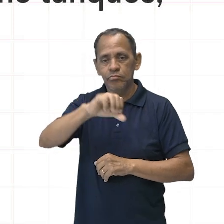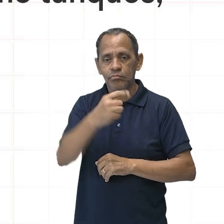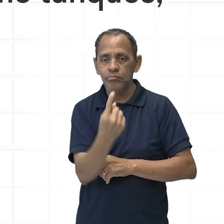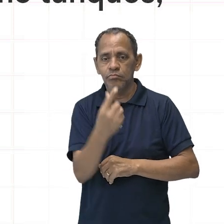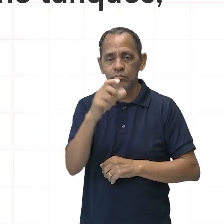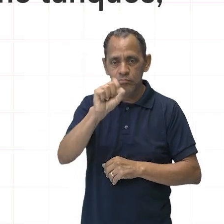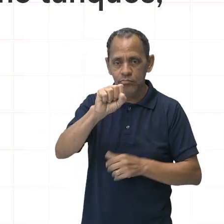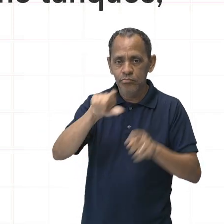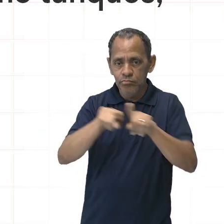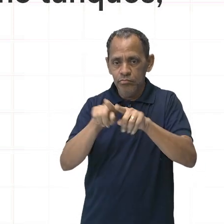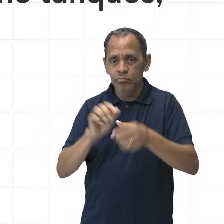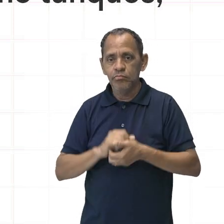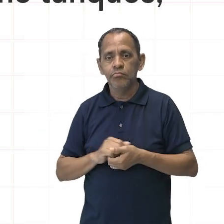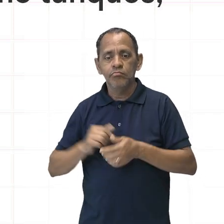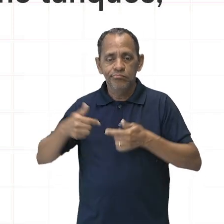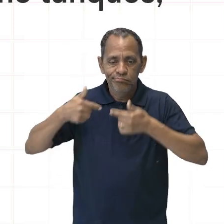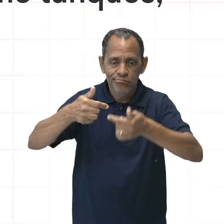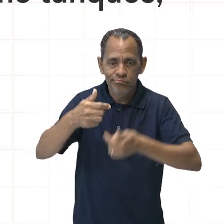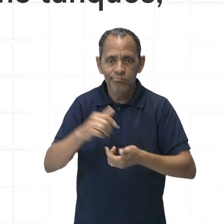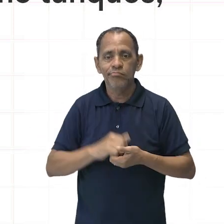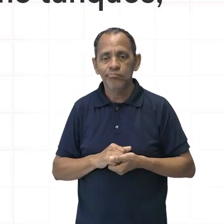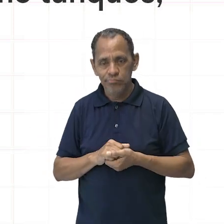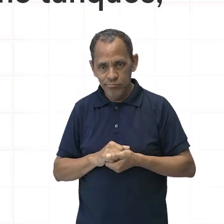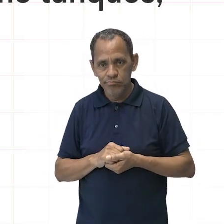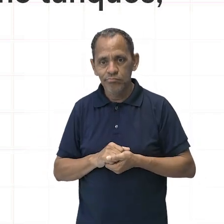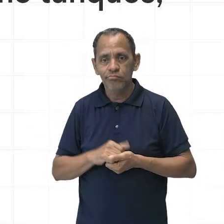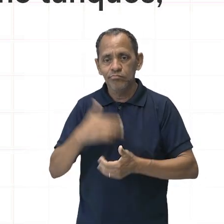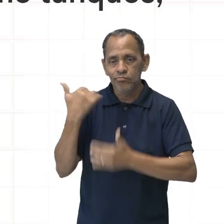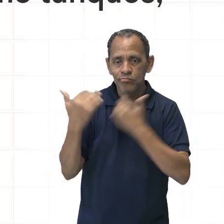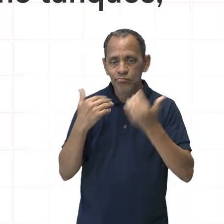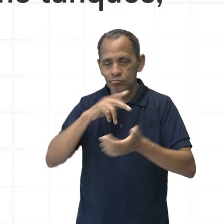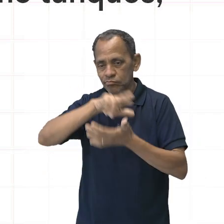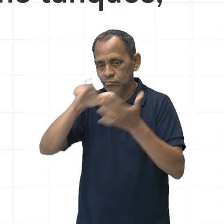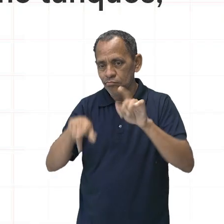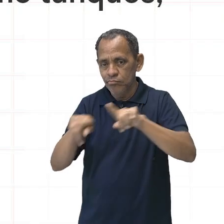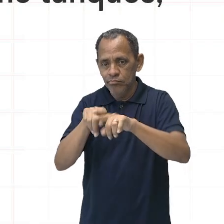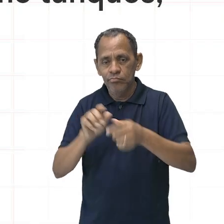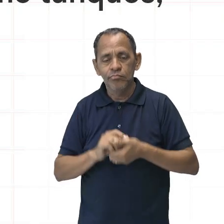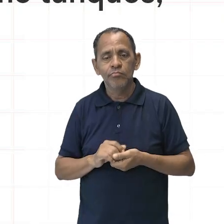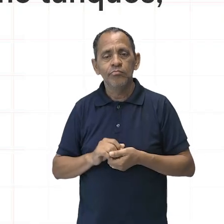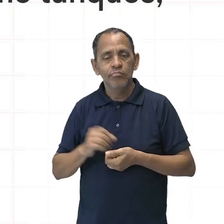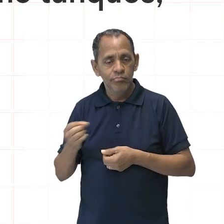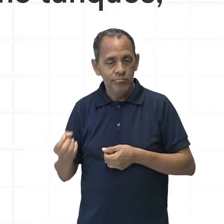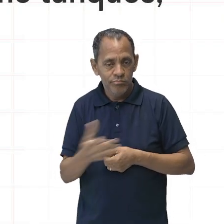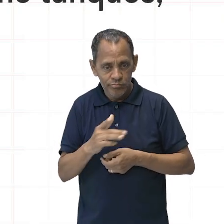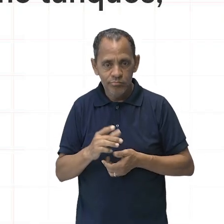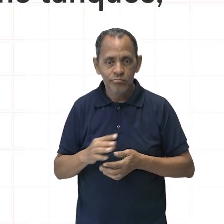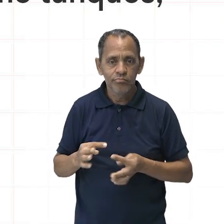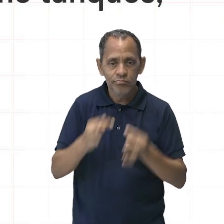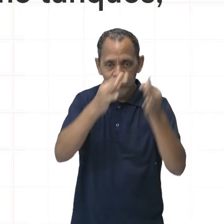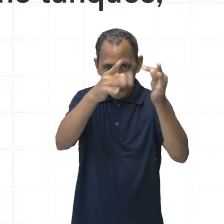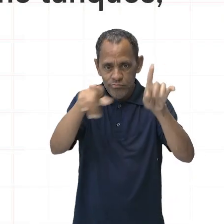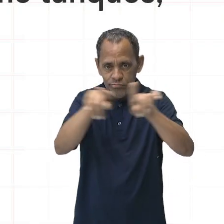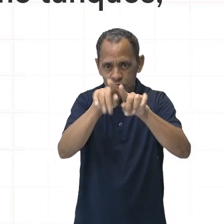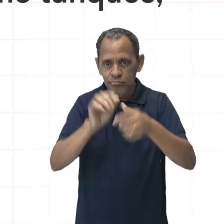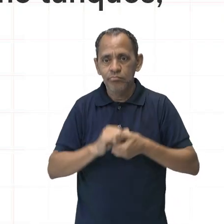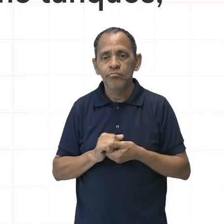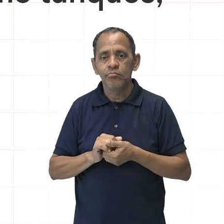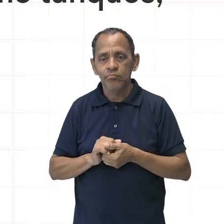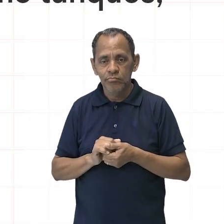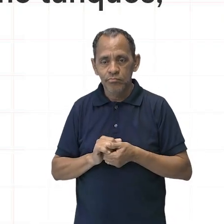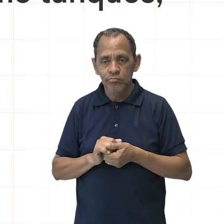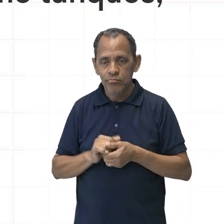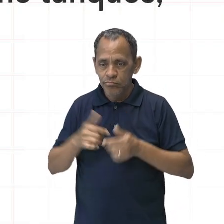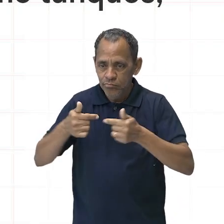batalha, com batalhas sangrentas e uso de novas tecnologias de guerra, como tanques, gases venenosos